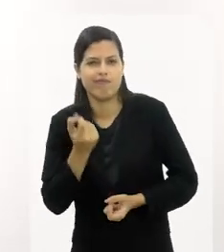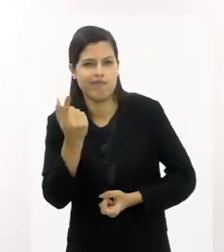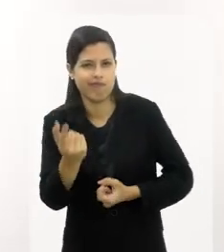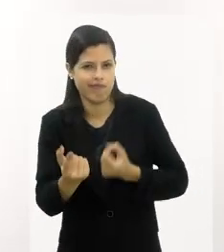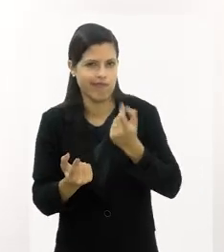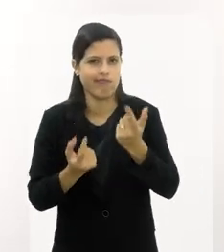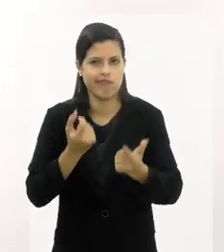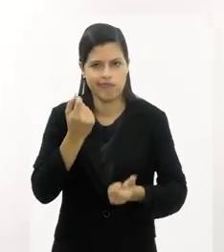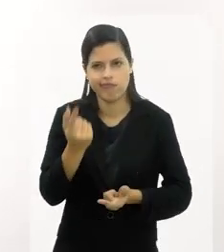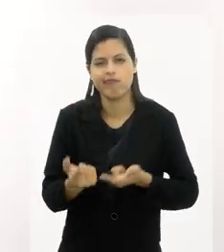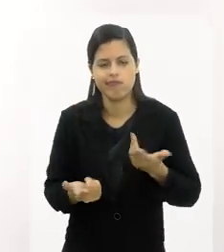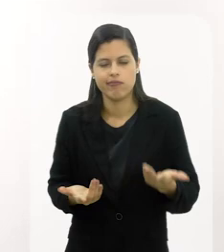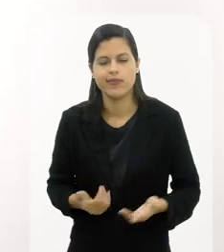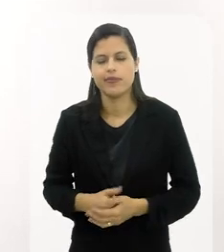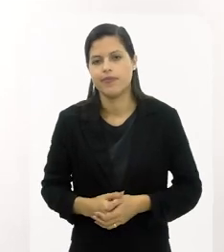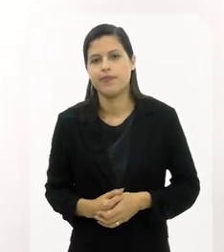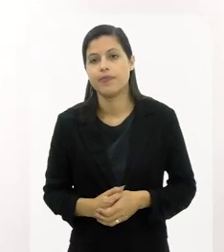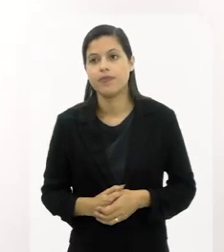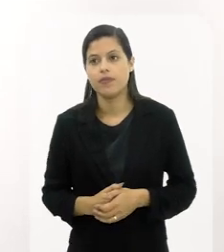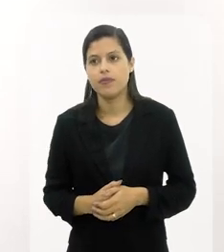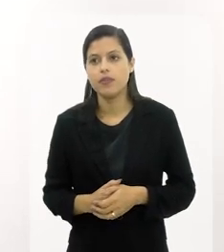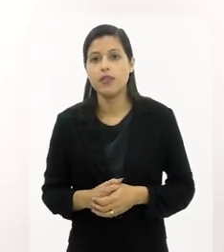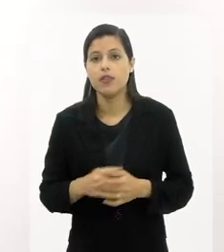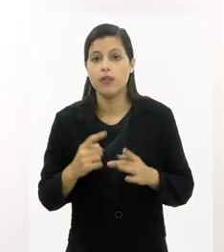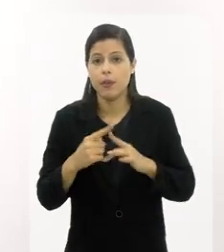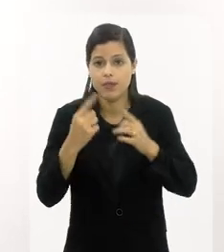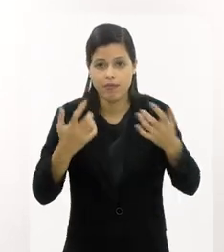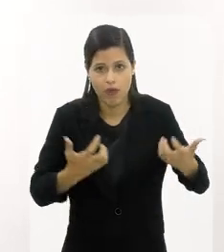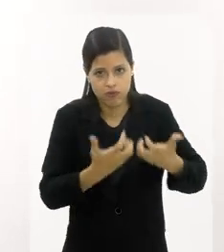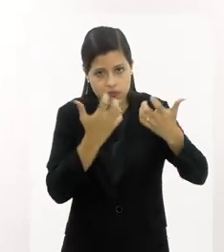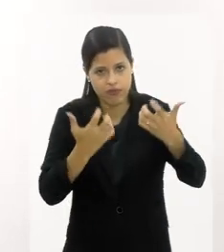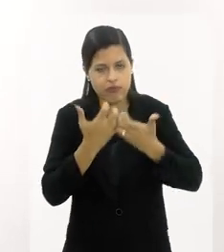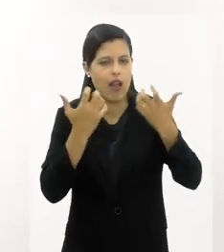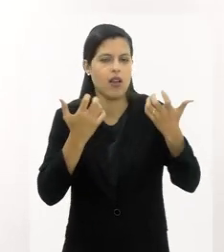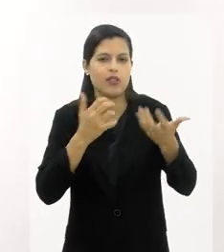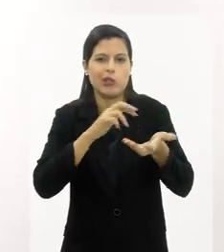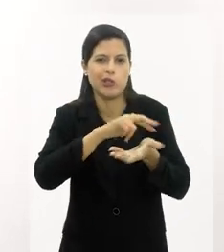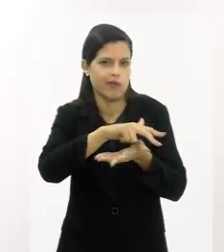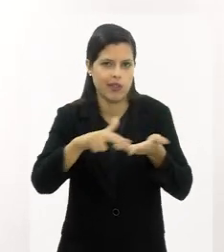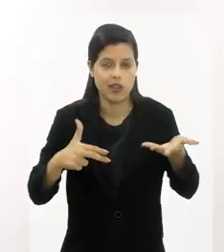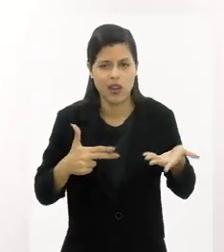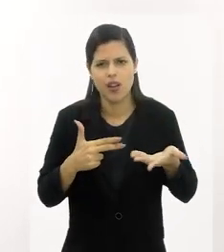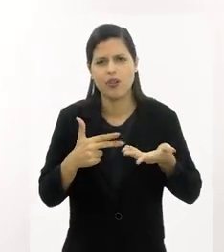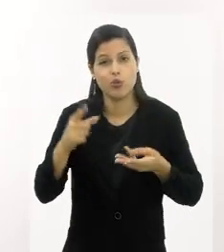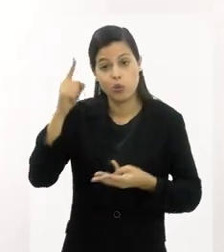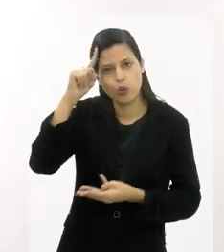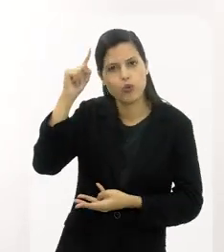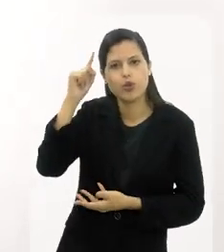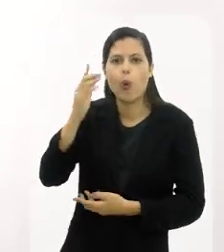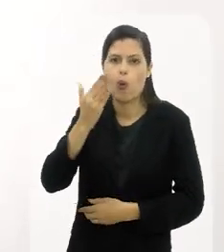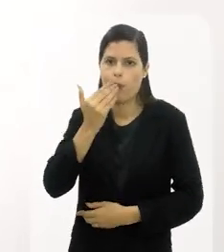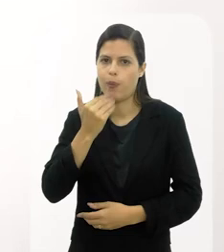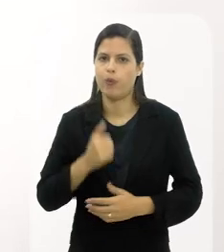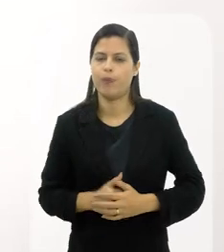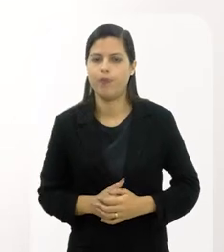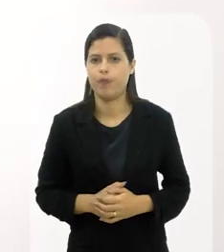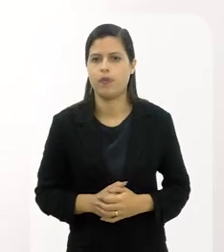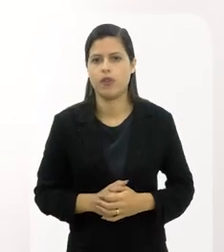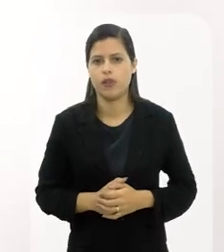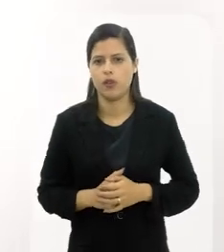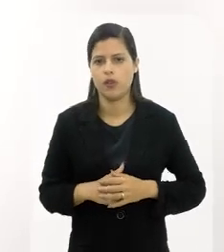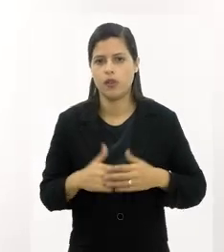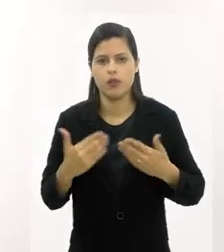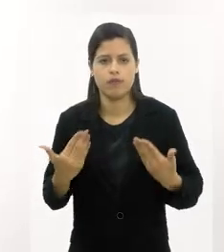muito difícil eu comer a carne. Mas legumes é uma coisa que eu como, acho que todo dia,